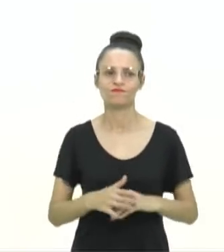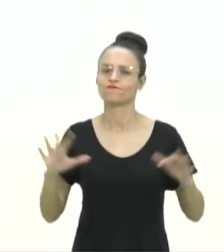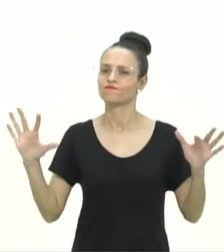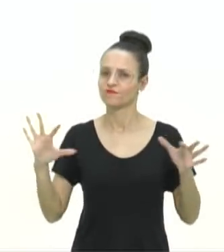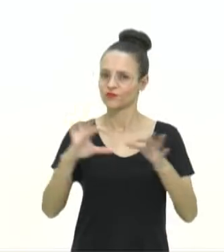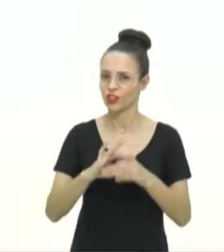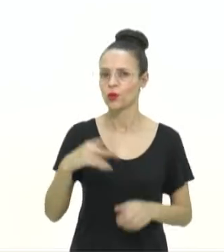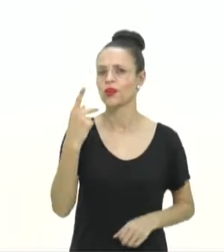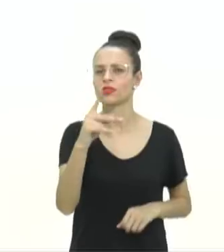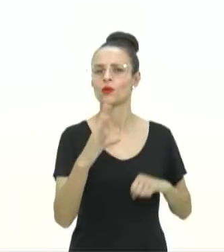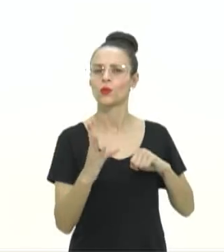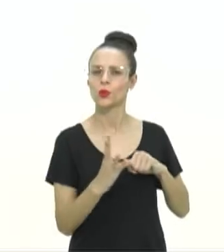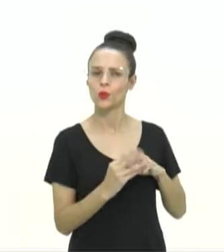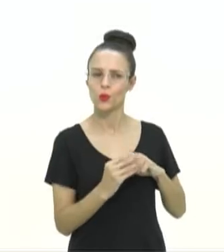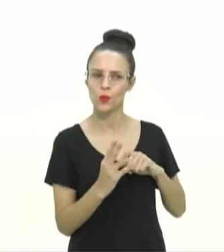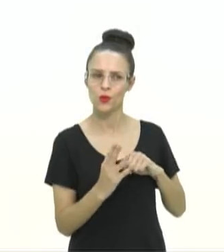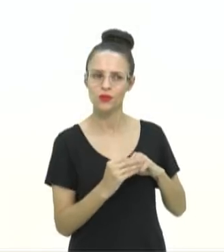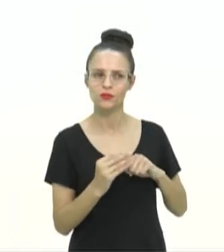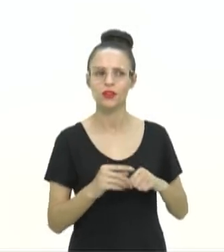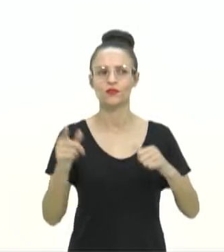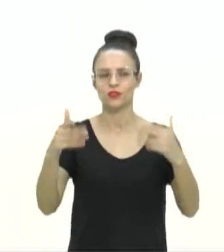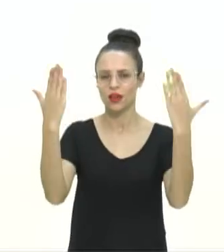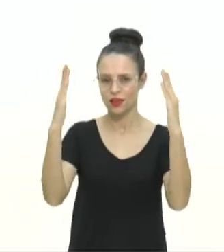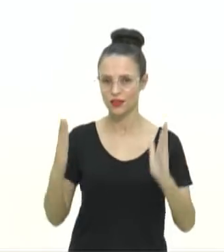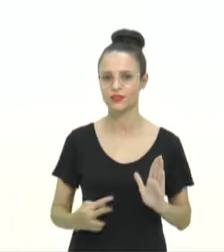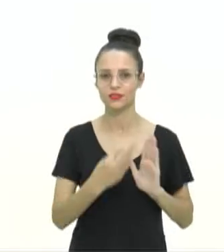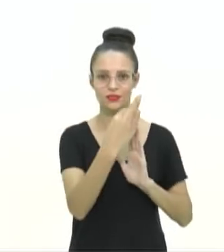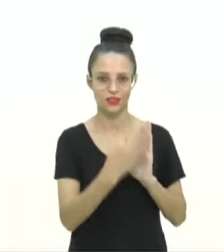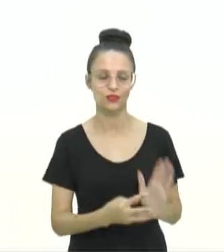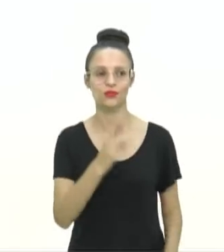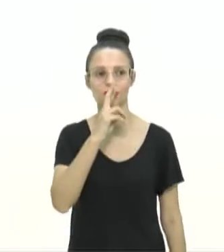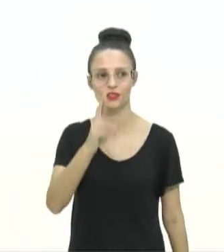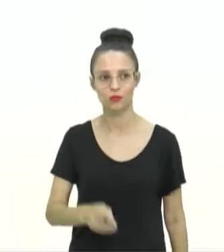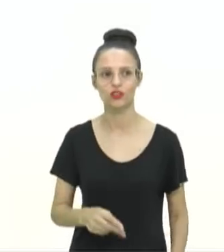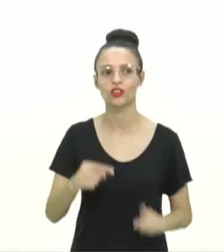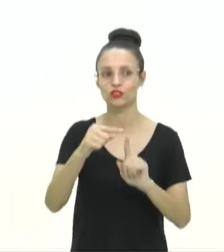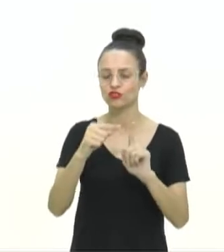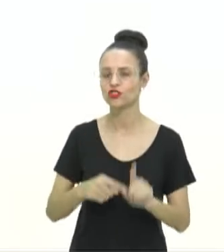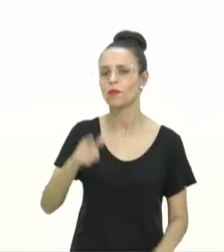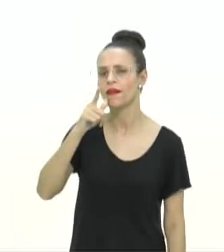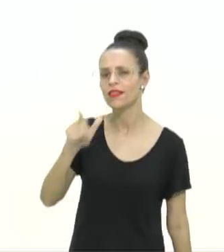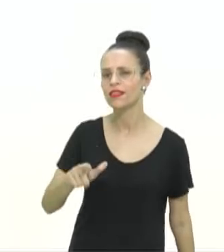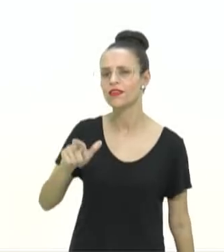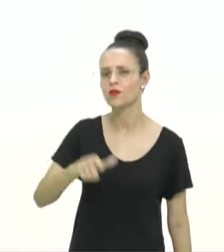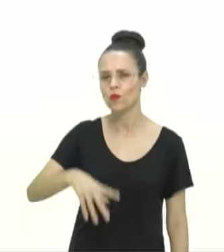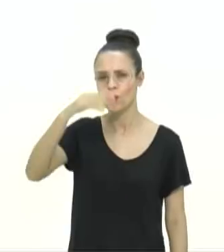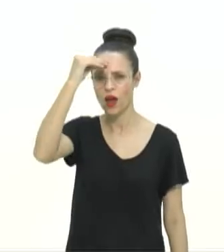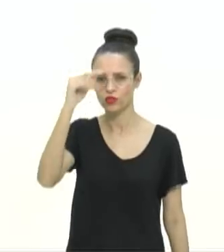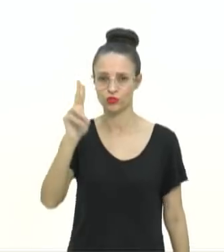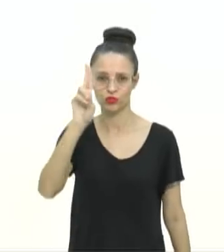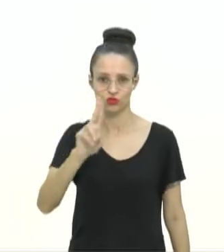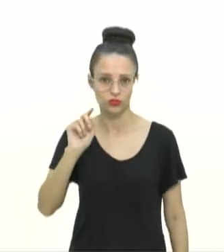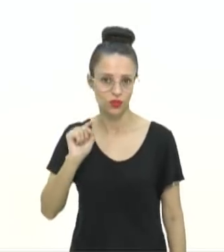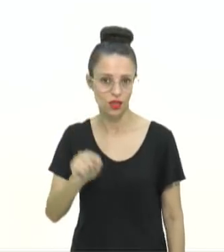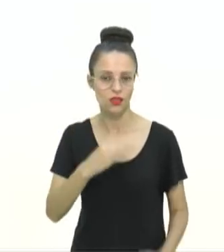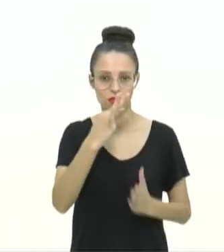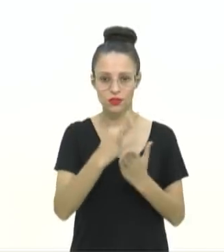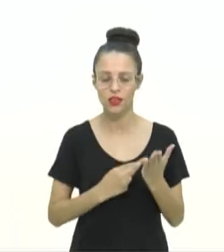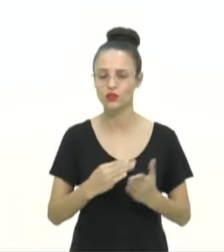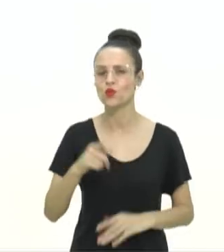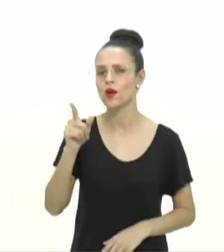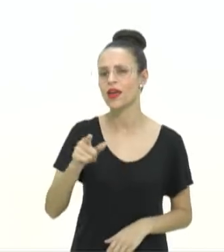acordo com os seus conhecimentos, analise o texto e responda. O tipo de linguagem utilizada neste texto é